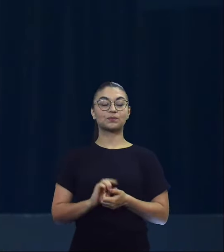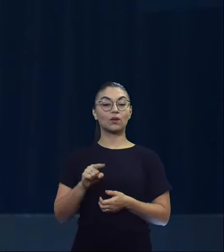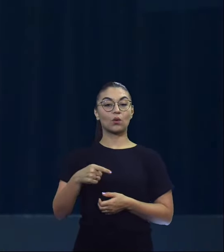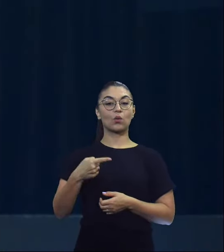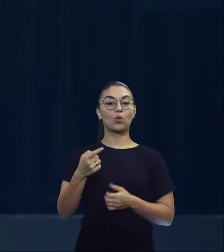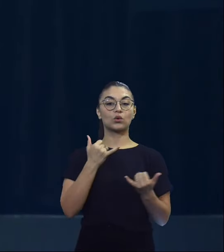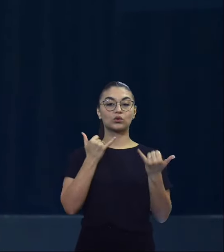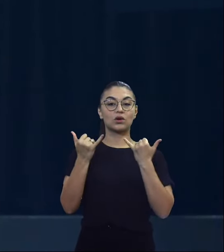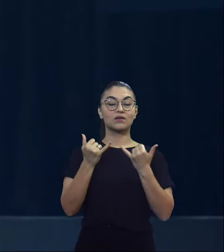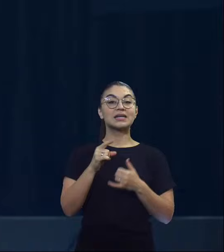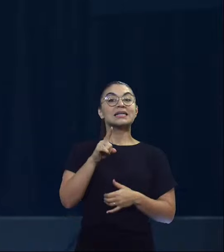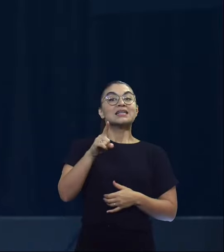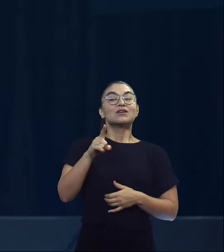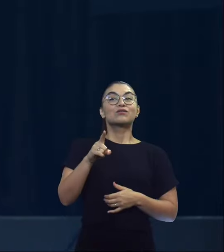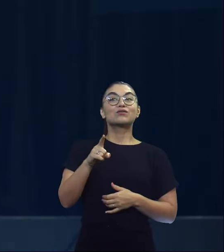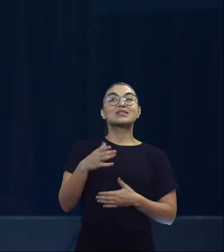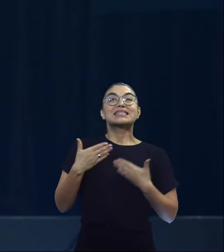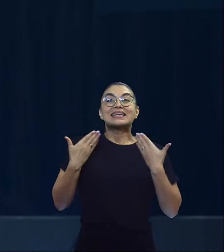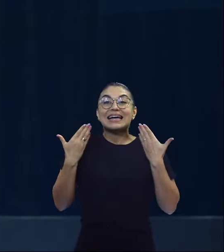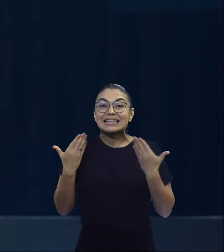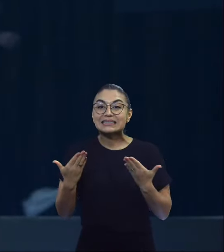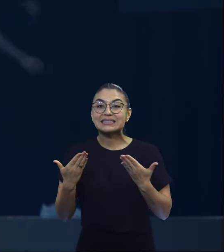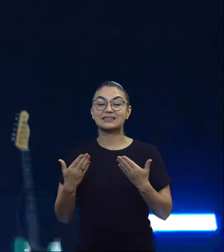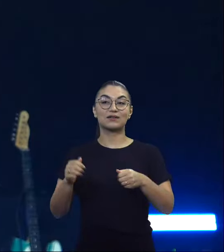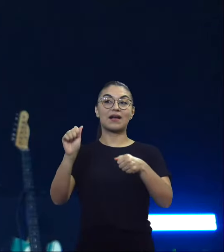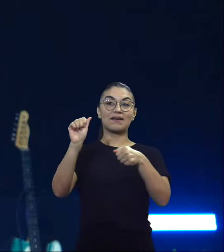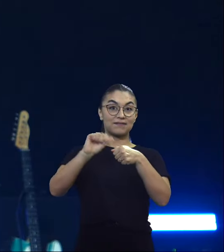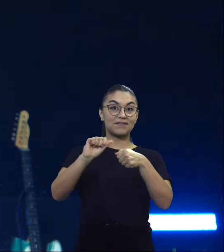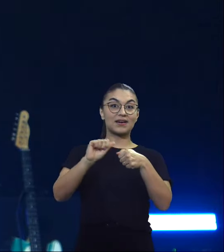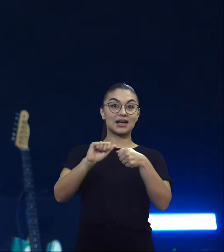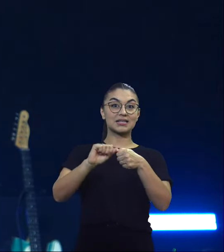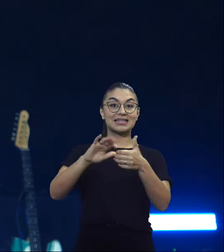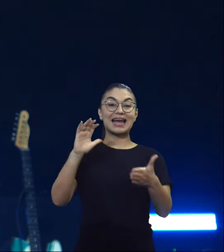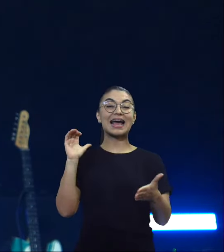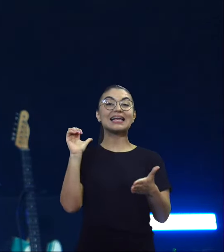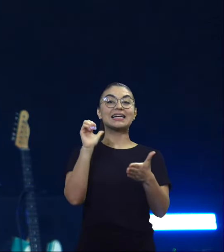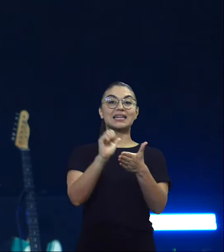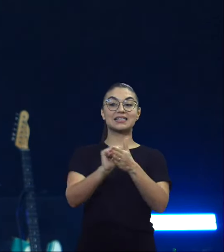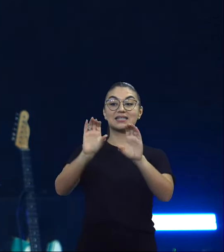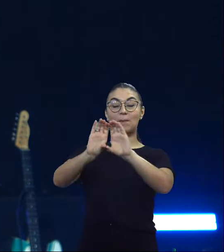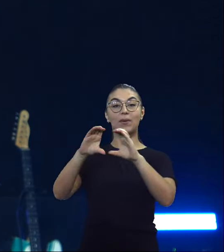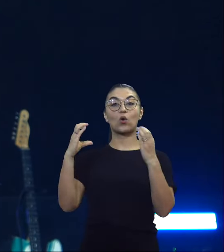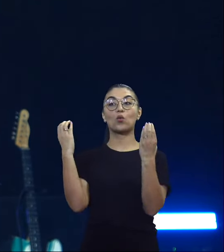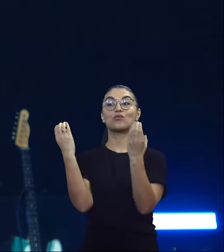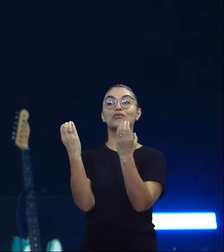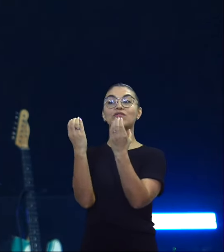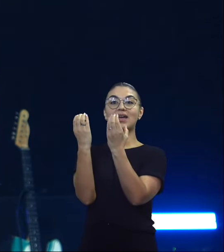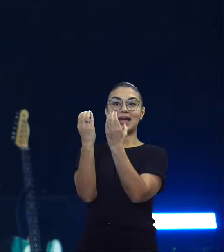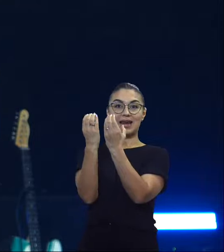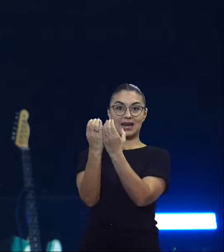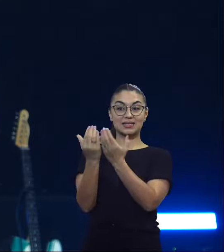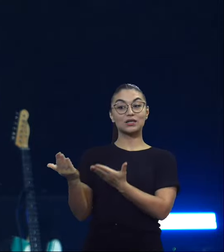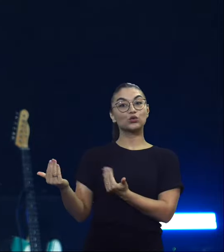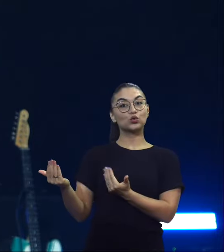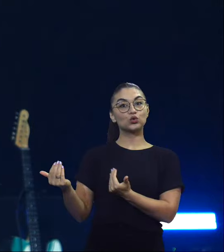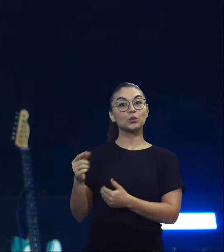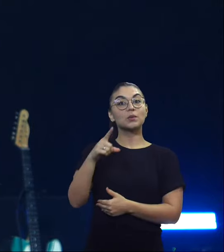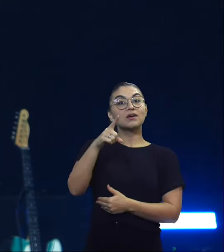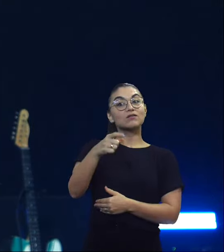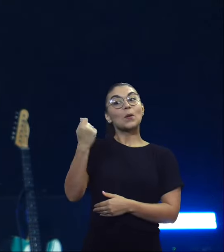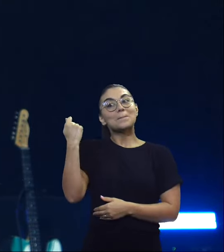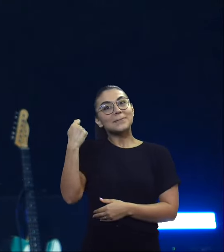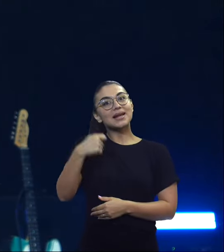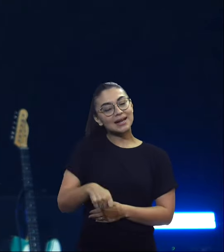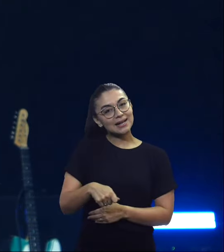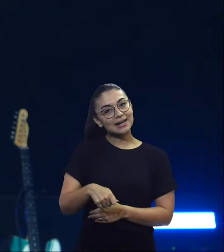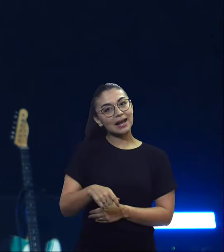se você não fez sua inscrição para a conferência de carnaval, eu quero te incentivar, quase obrigar a fazer, para você